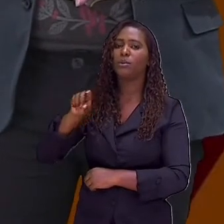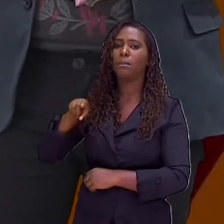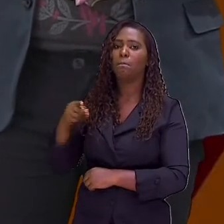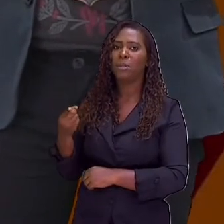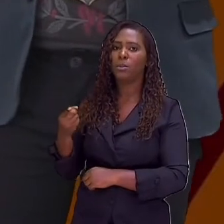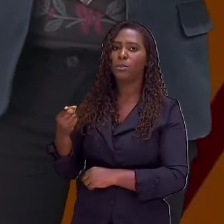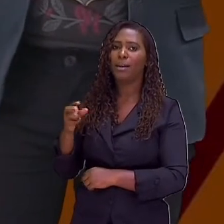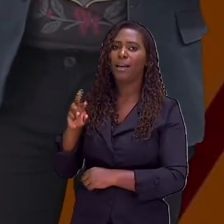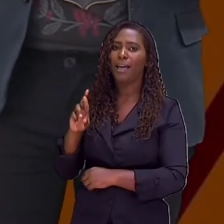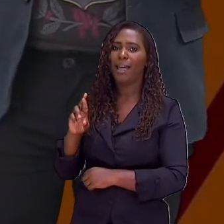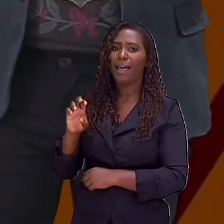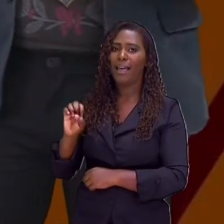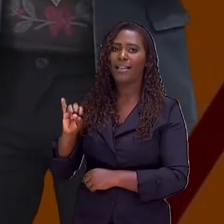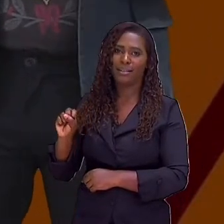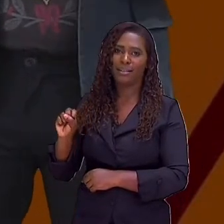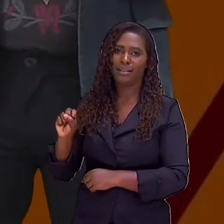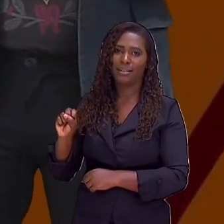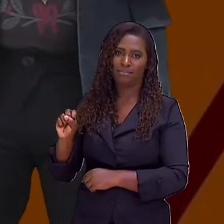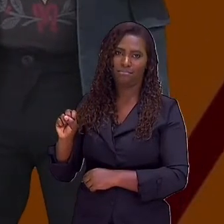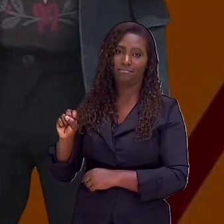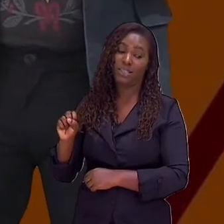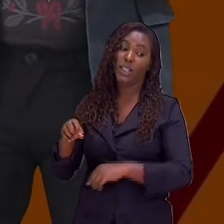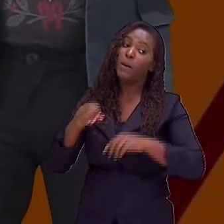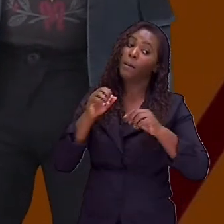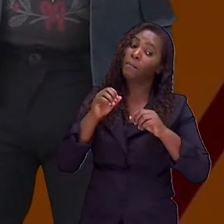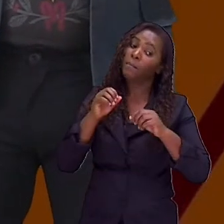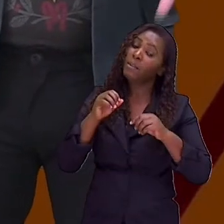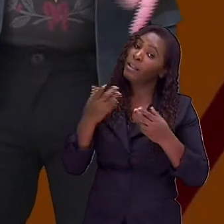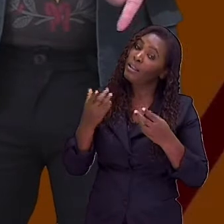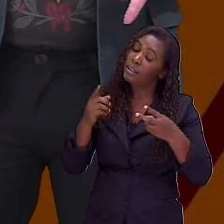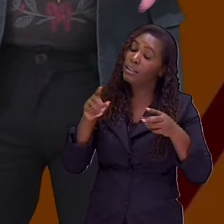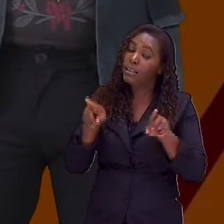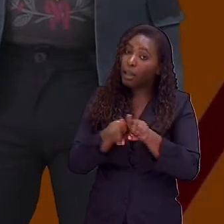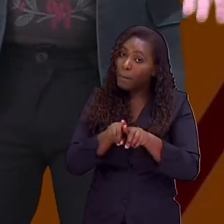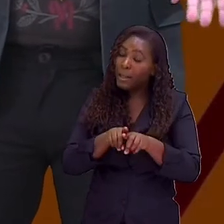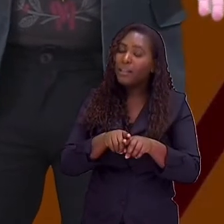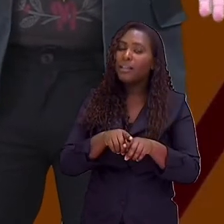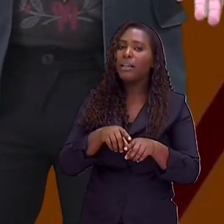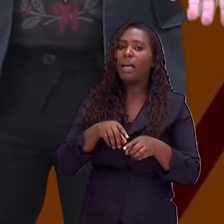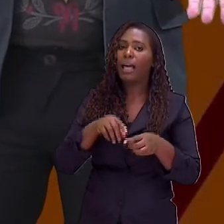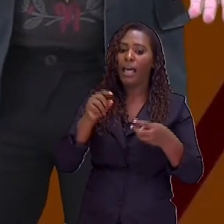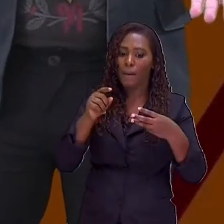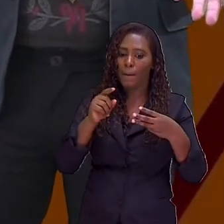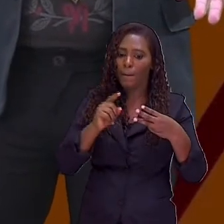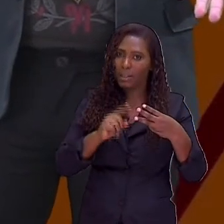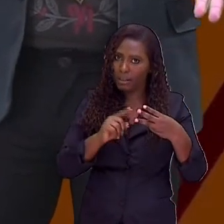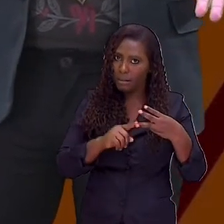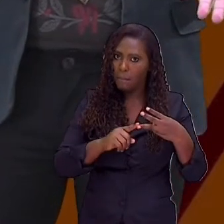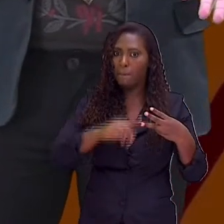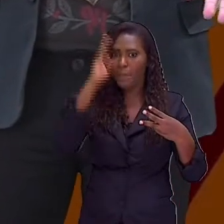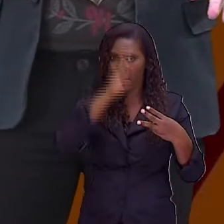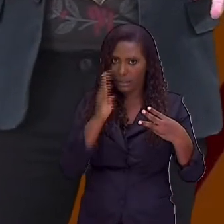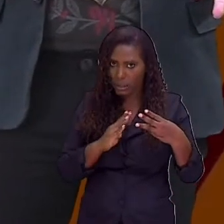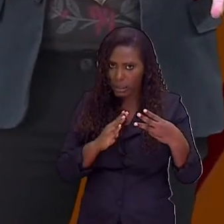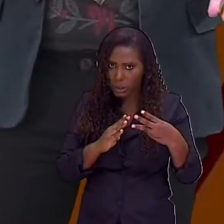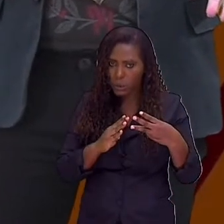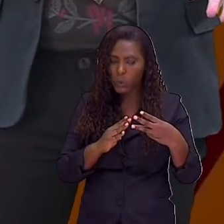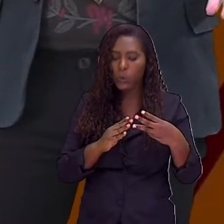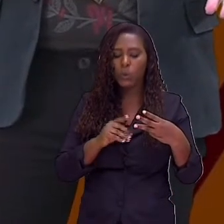réis, serem brasileiros e católicos. Estabeleceu o catolicismo como religião oficial do